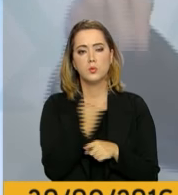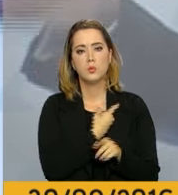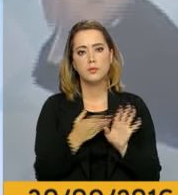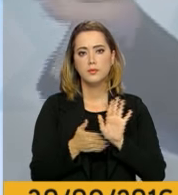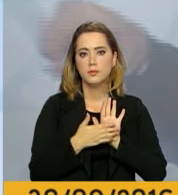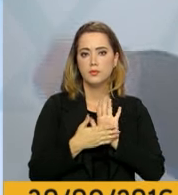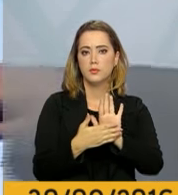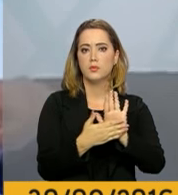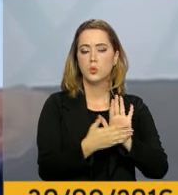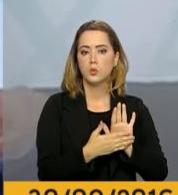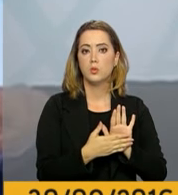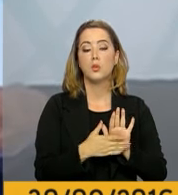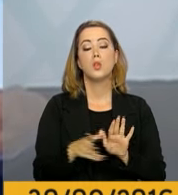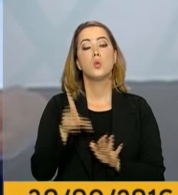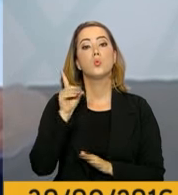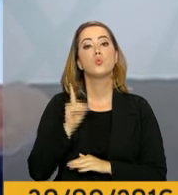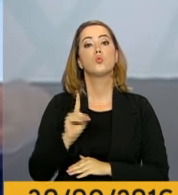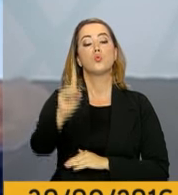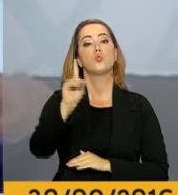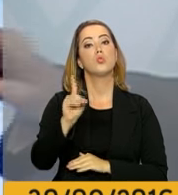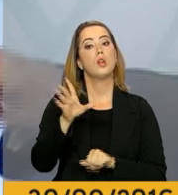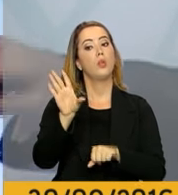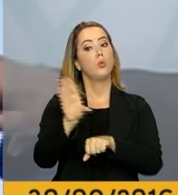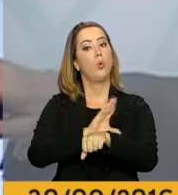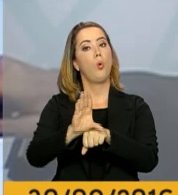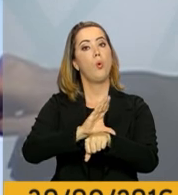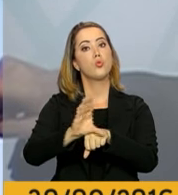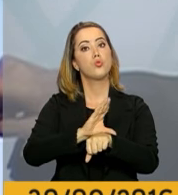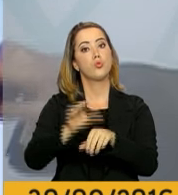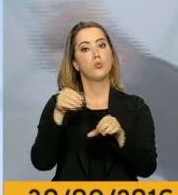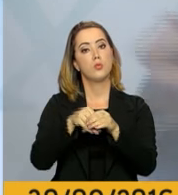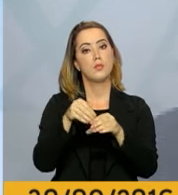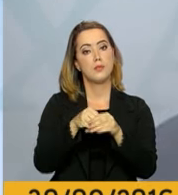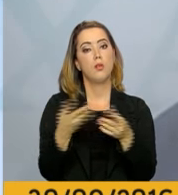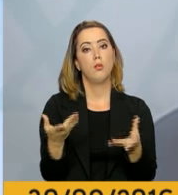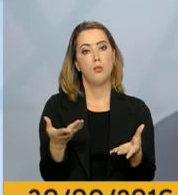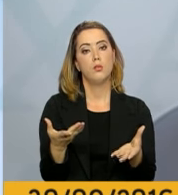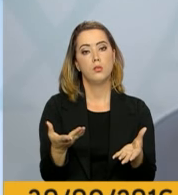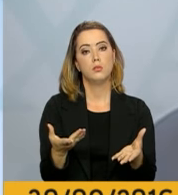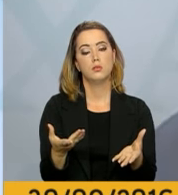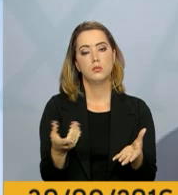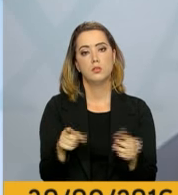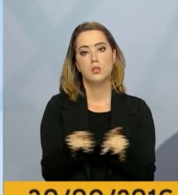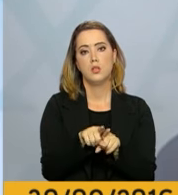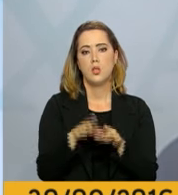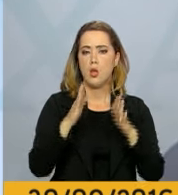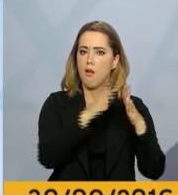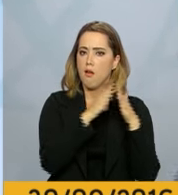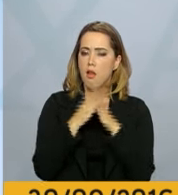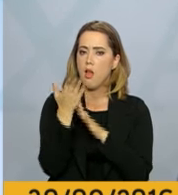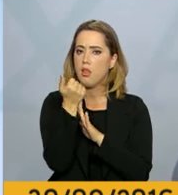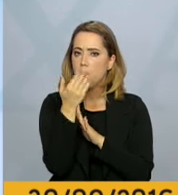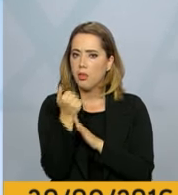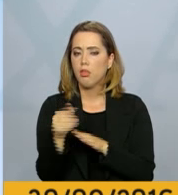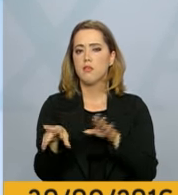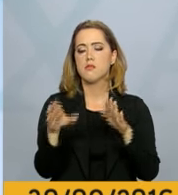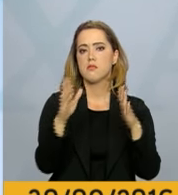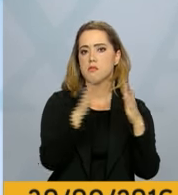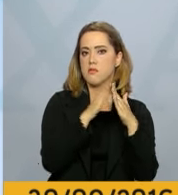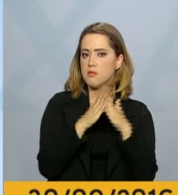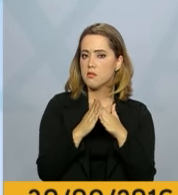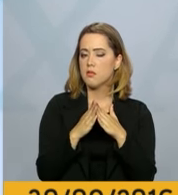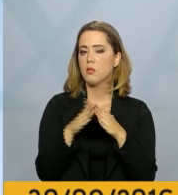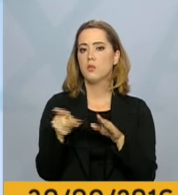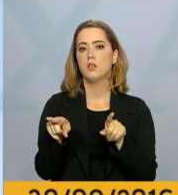que é um direito constitucionalmente previsto, o direito à alimentação e o direito à moradia, são direitos previstos